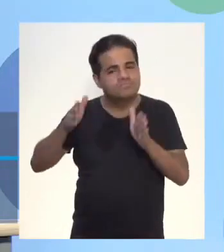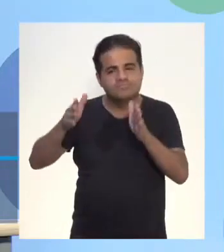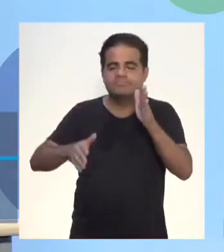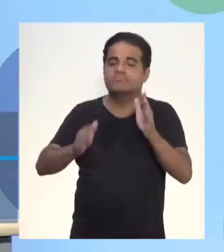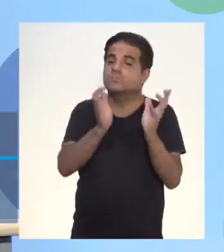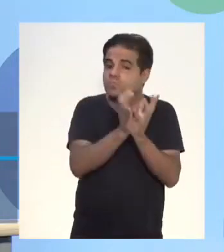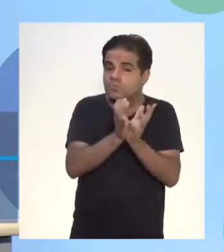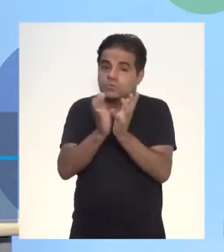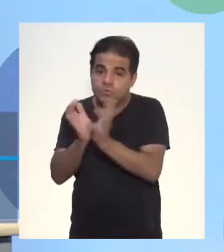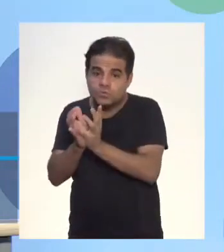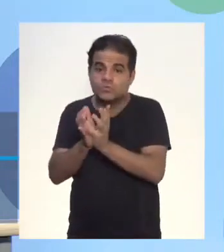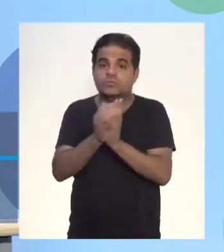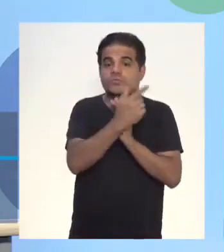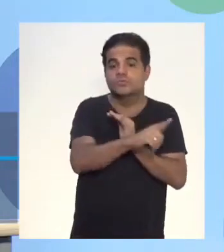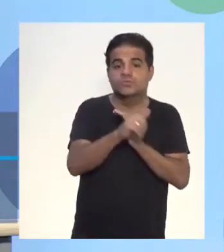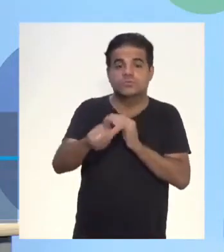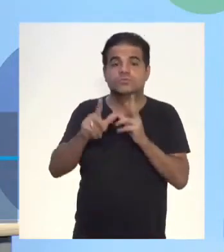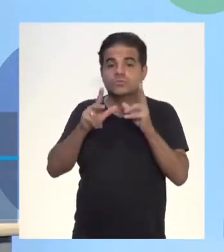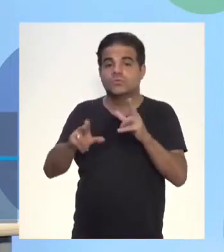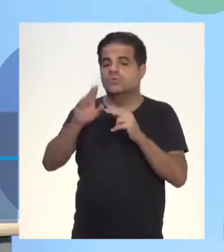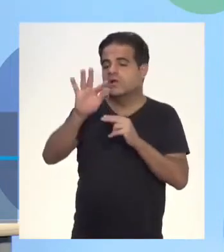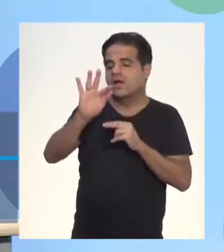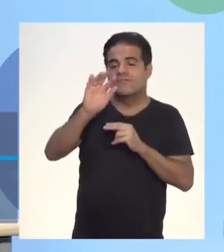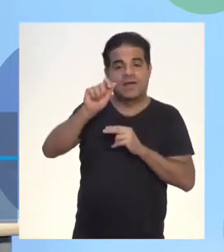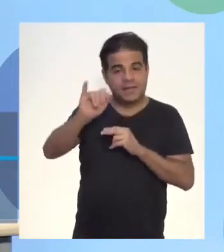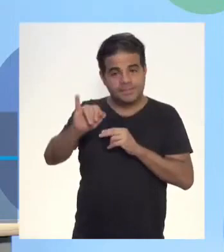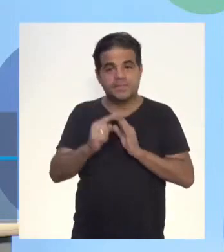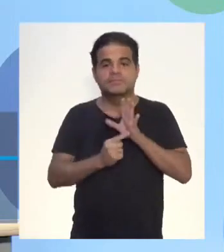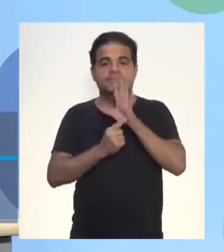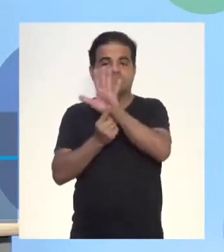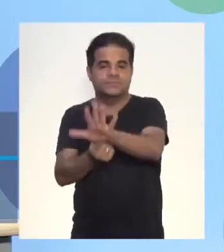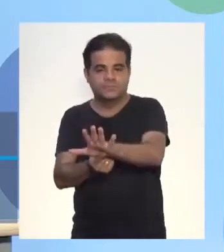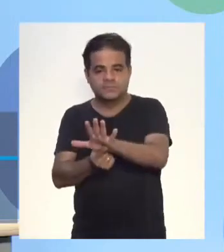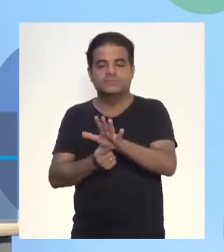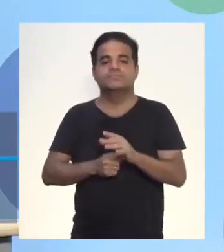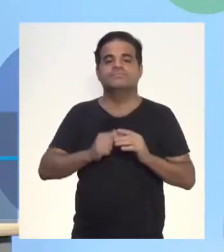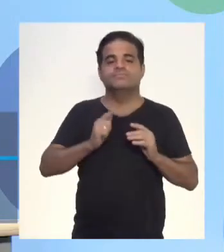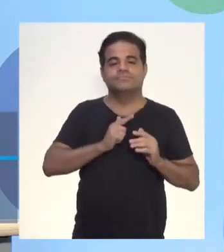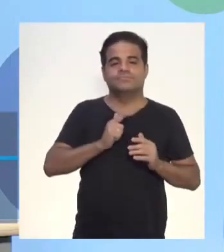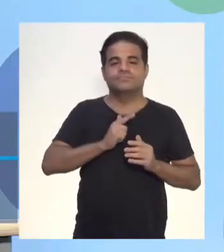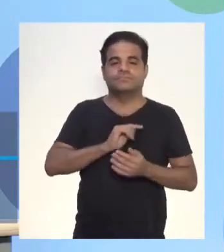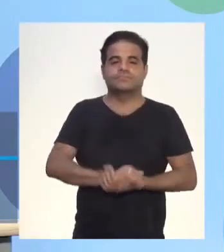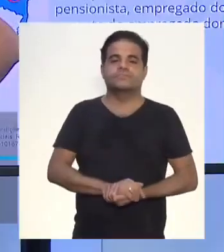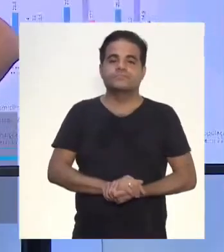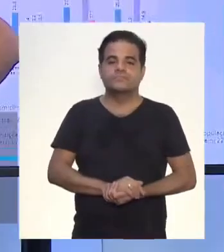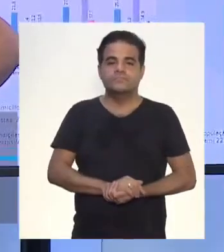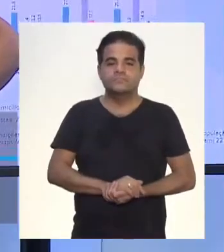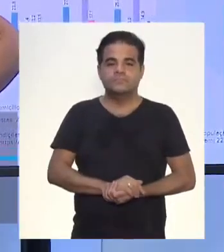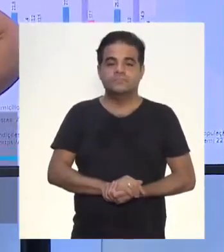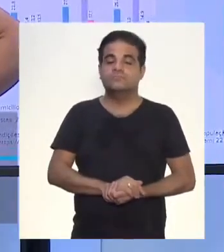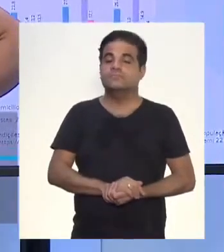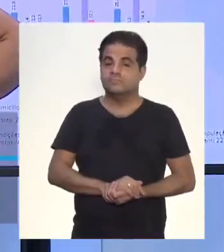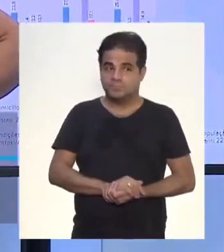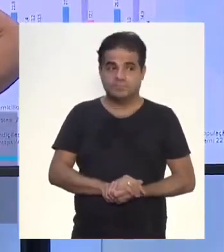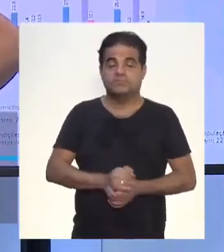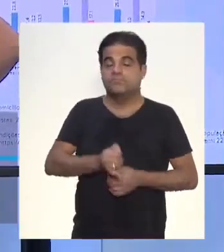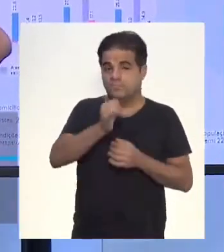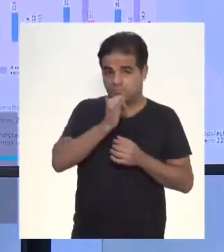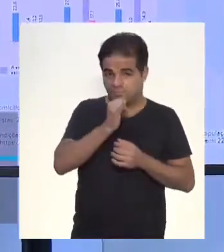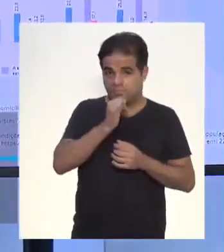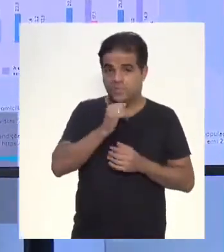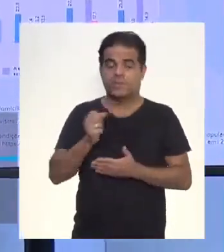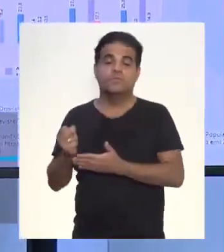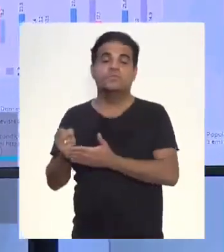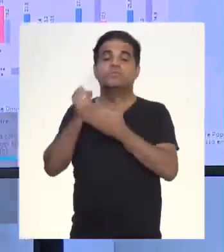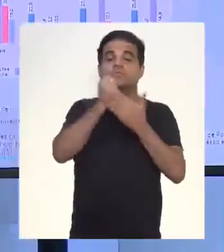determinados grupos e outros, né? Como a Fabi vai mostrar agora nos próximos dados. Né? Então, a gente, por exemplo, também